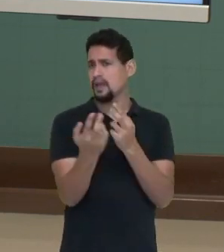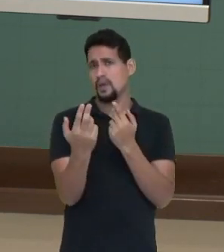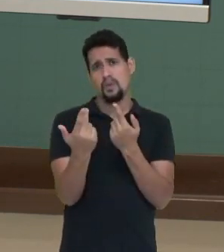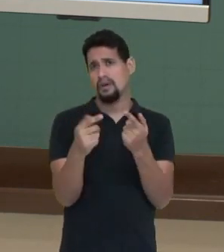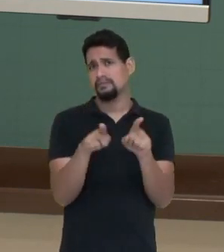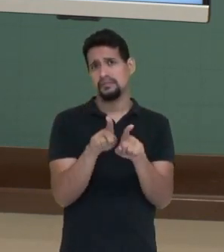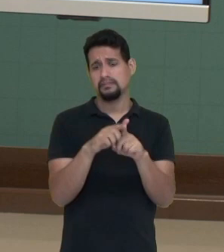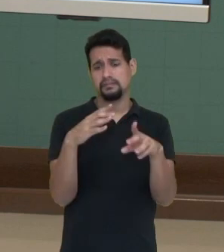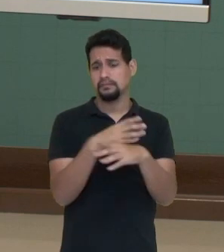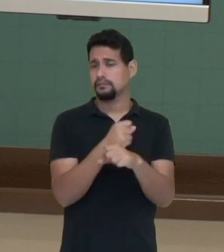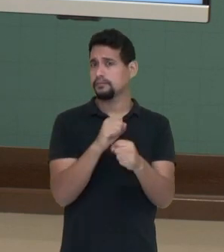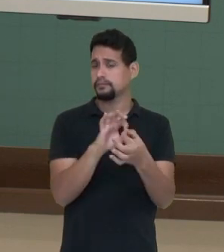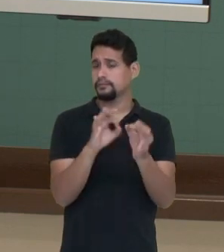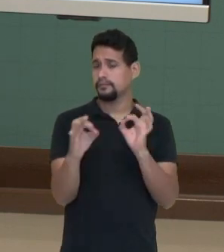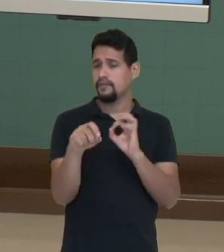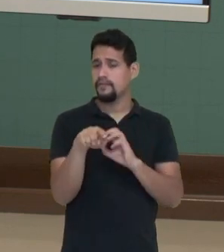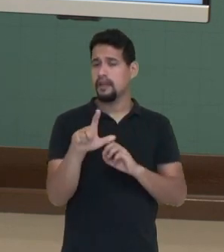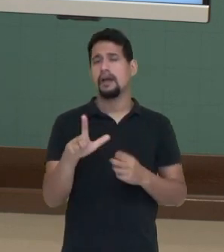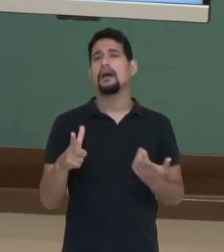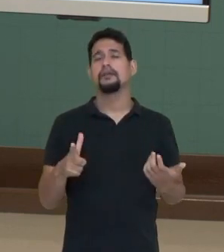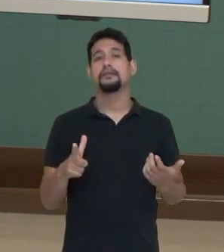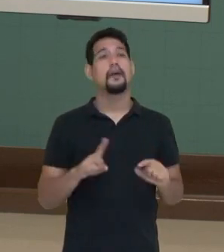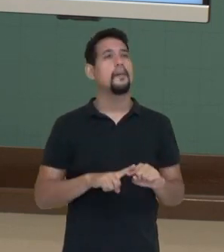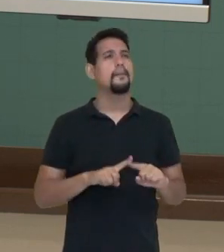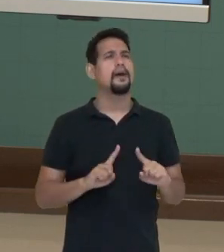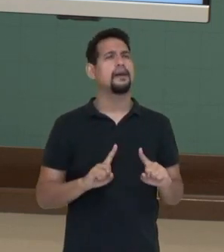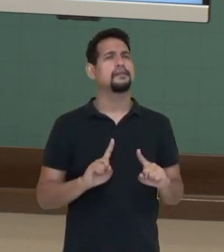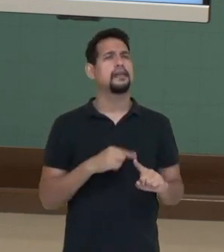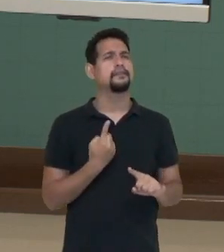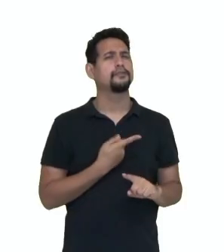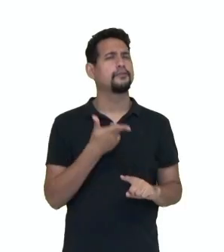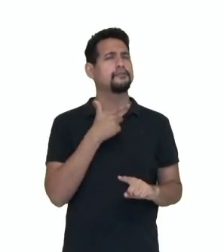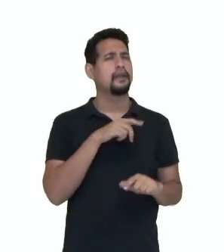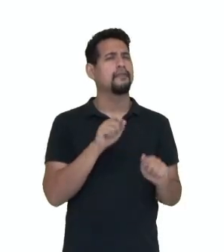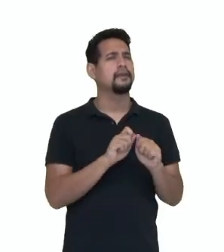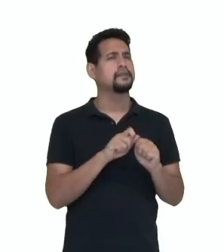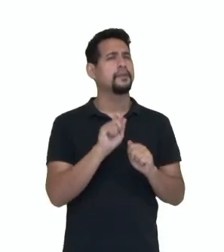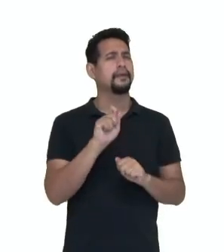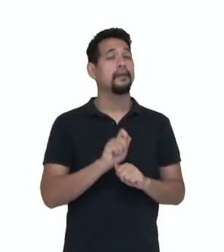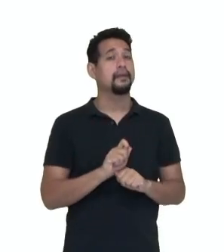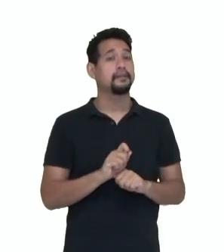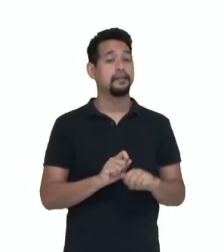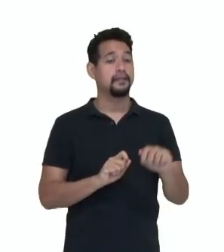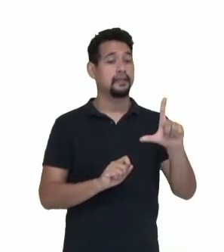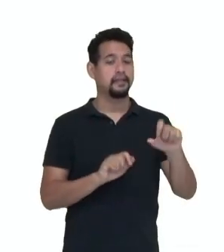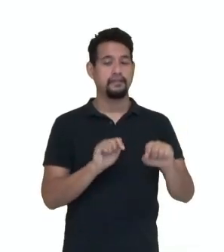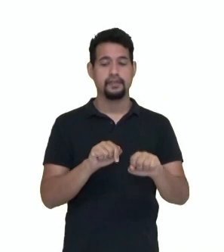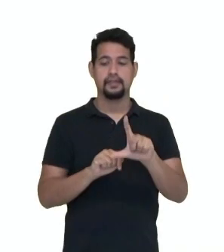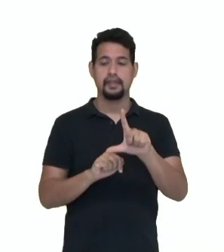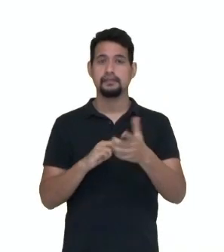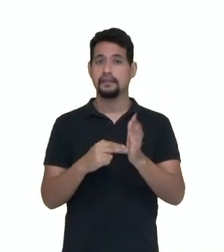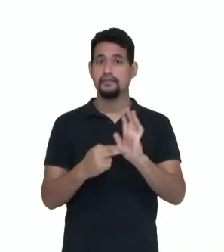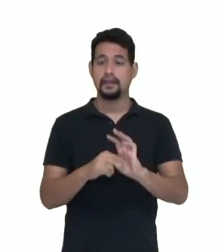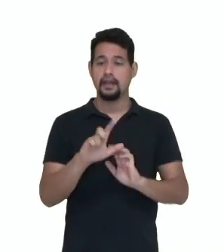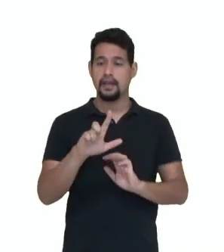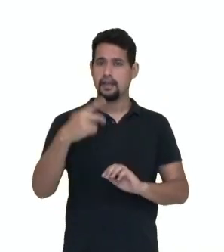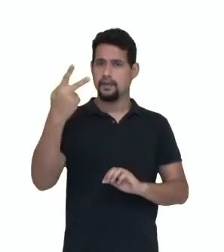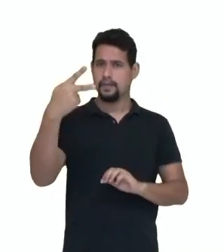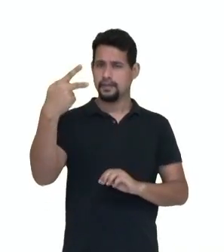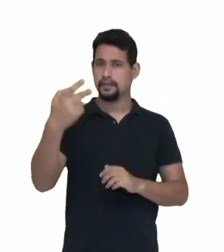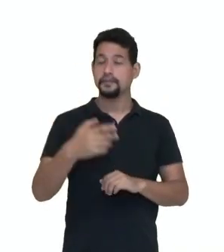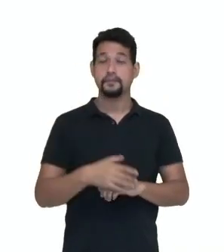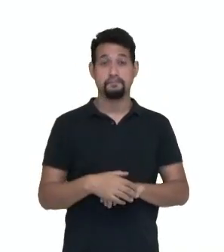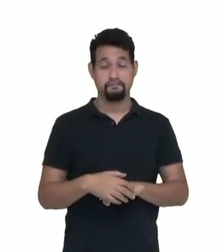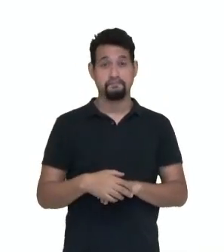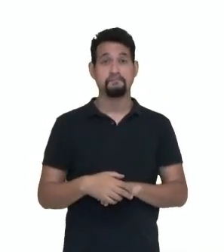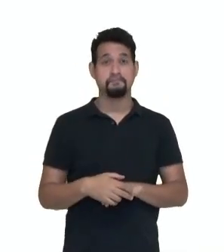coisa de multiplicar o comprimento vezes a largura. Mas com isso, a gente consegue estabelecer que lado vezes lado é L ao quadrado. Tá?